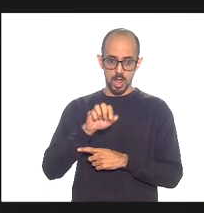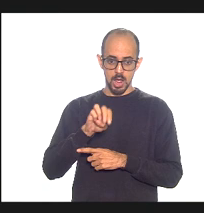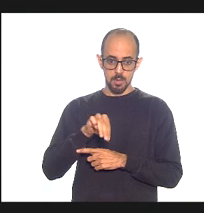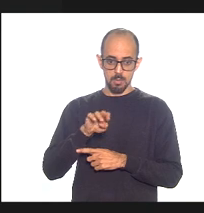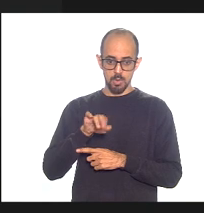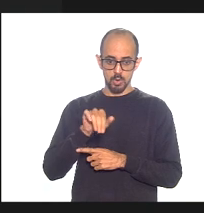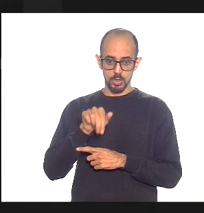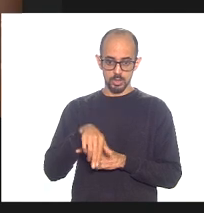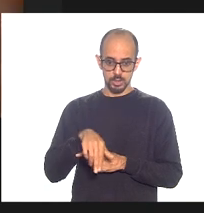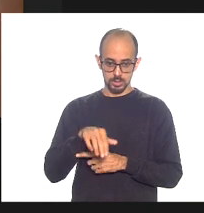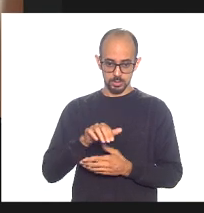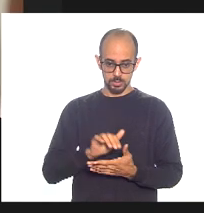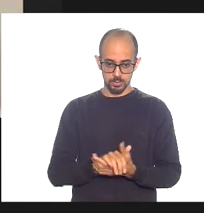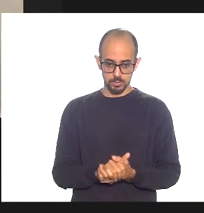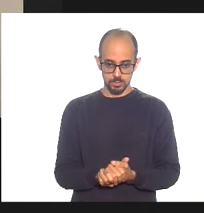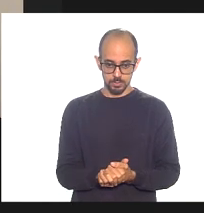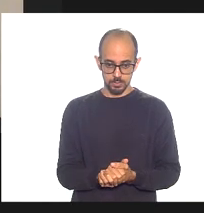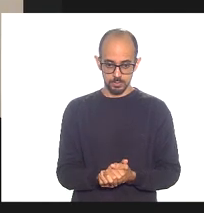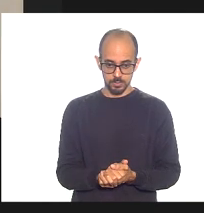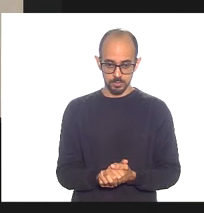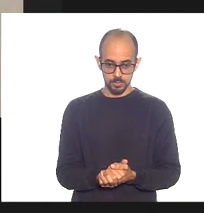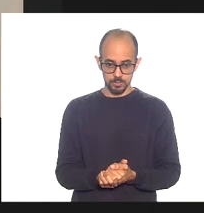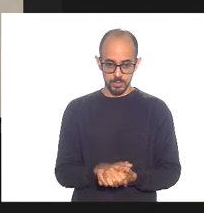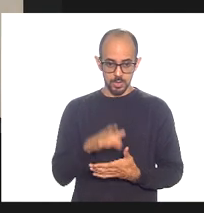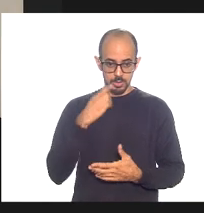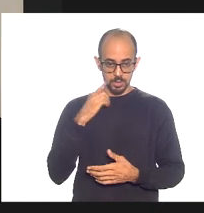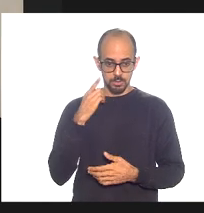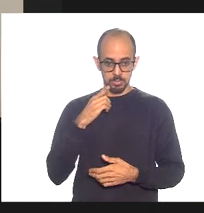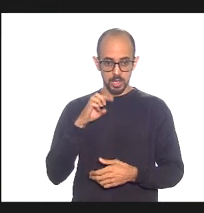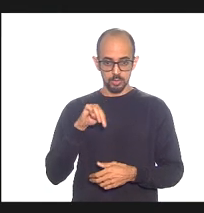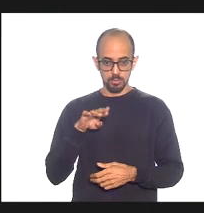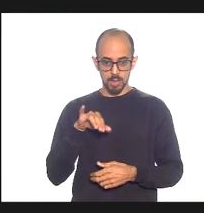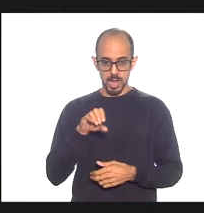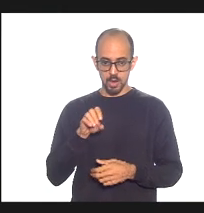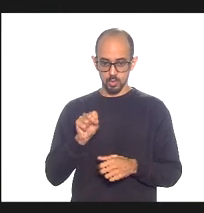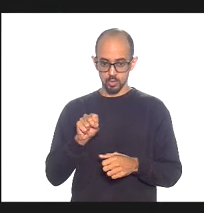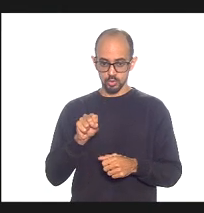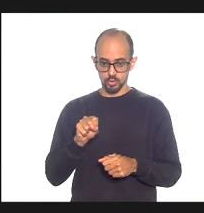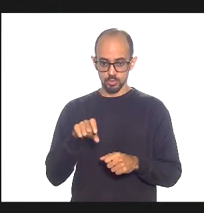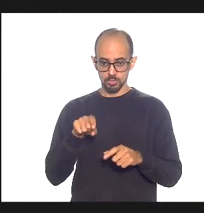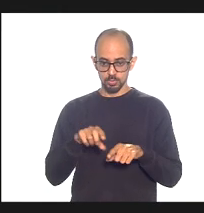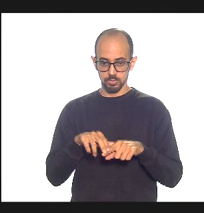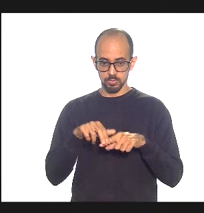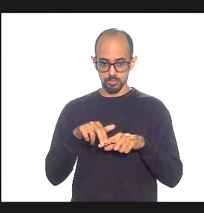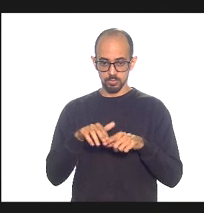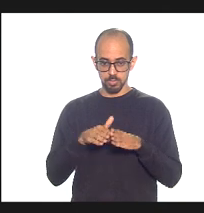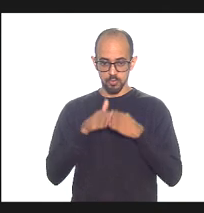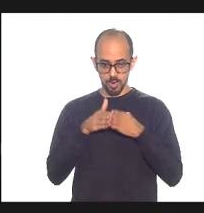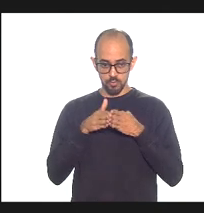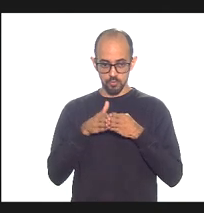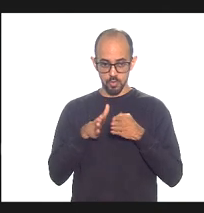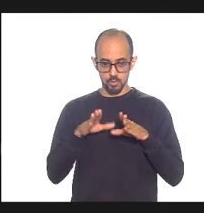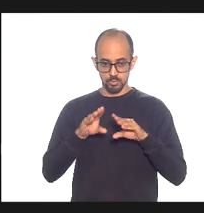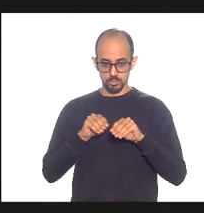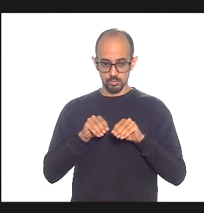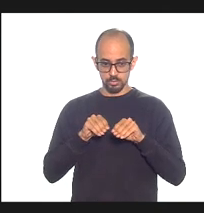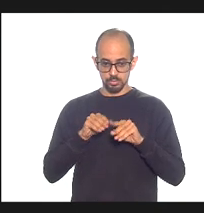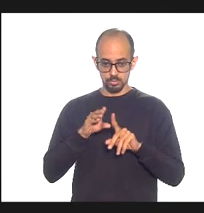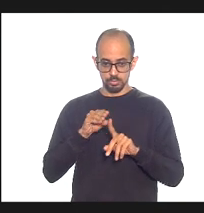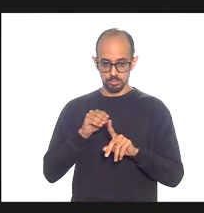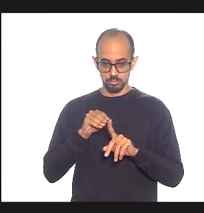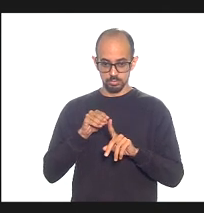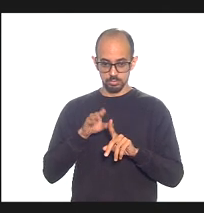Rodrigo. Deputado Marcos Vinícius, está aberto seu áudio. Deputado Marcos Vinícius, está aberto seu áudio. Vou